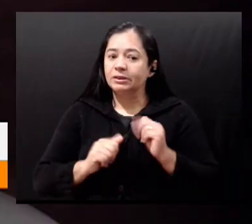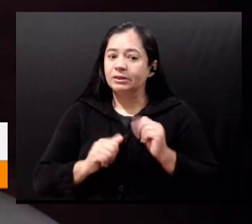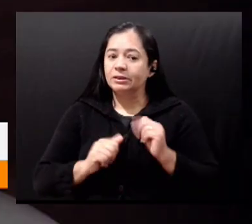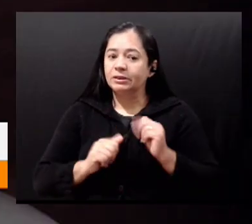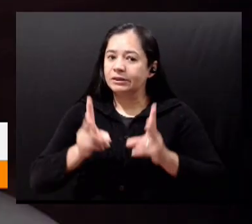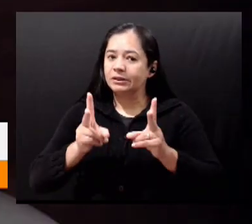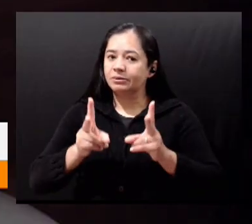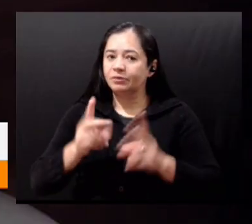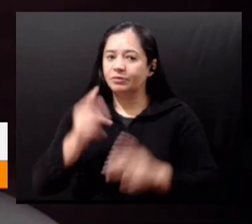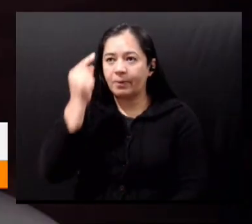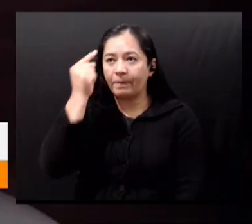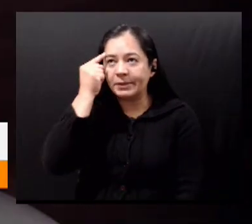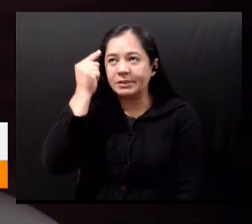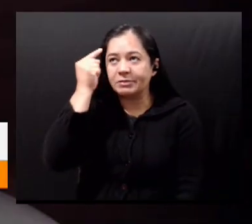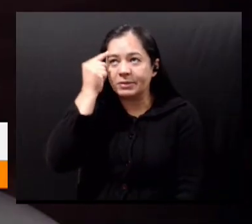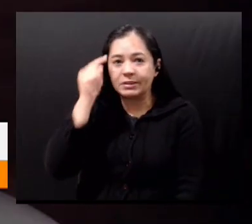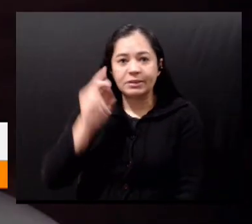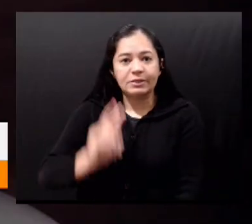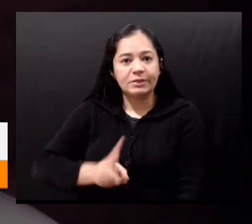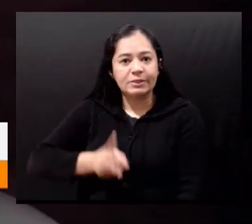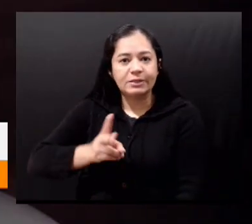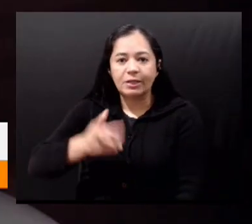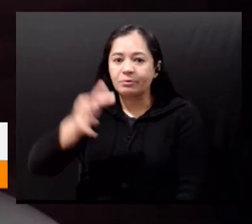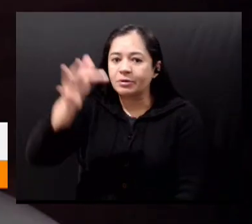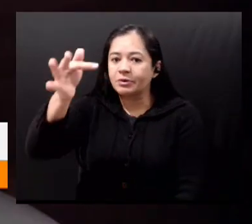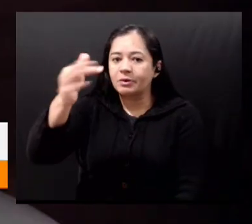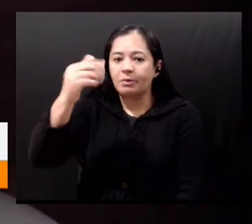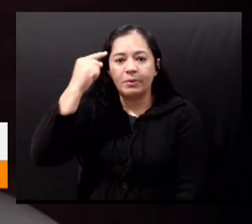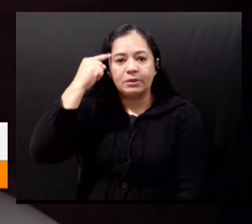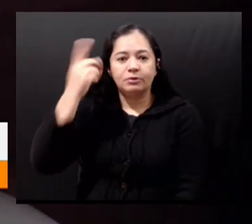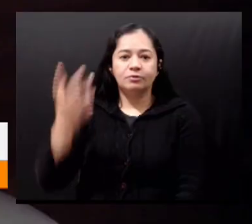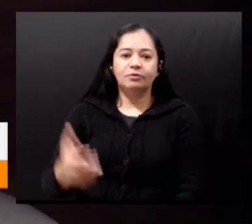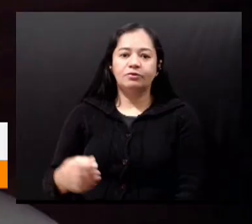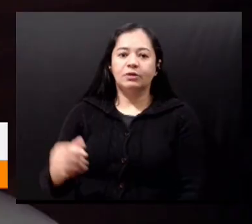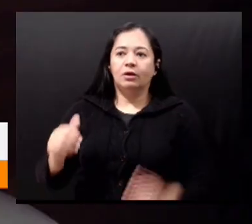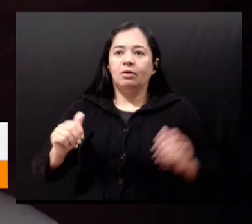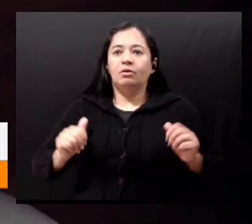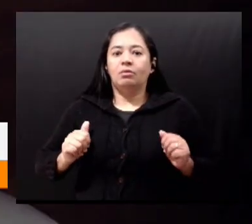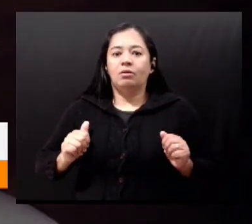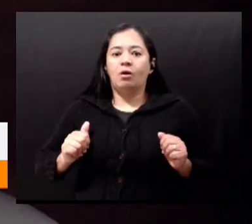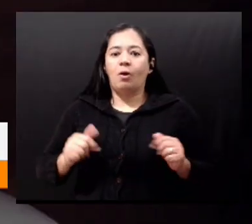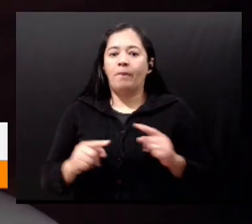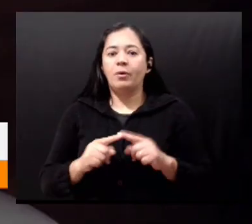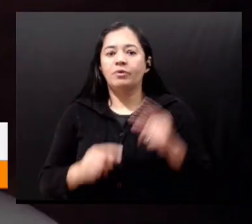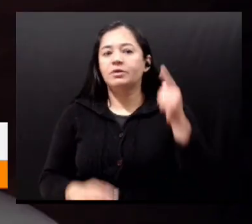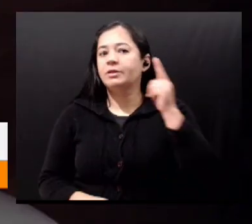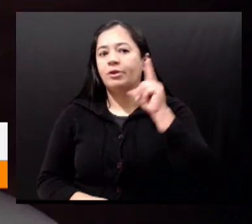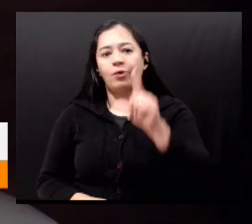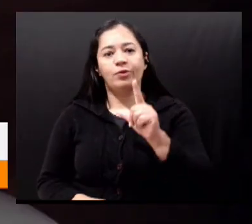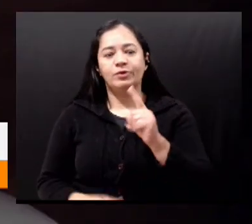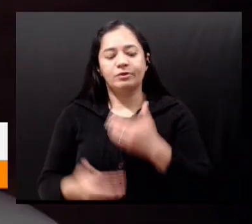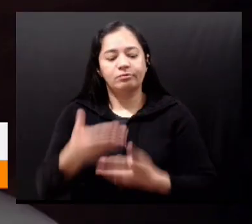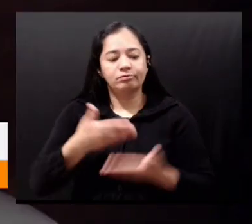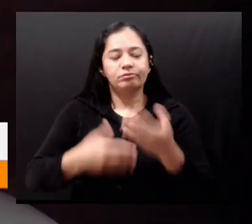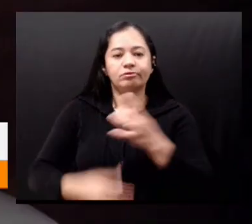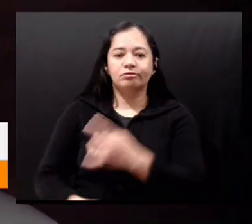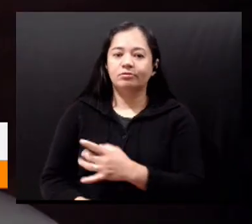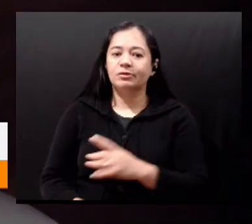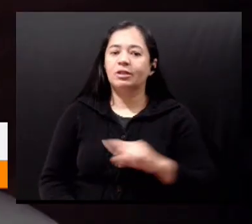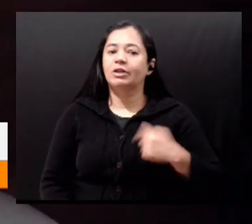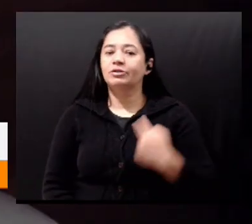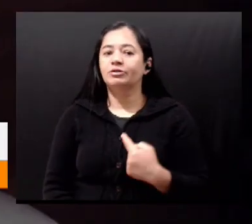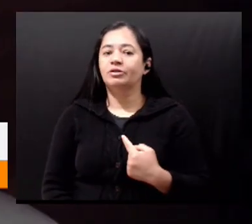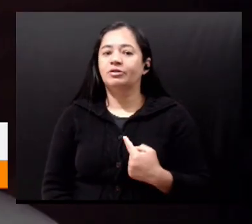no futuro, você congela em muitas situações porque você não consegue lidar com esse medo, aí sim a gente está falando do campo